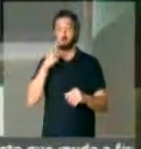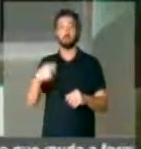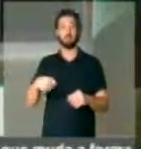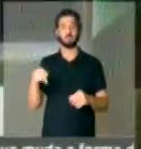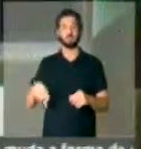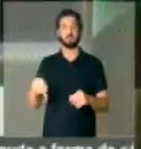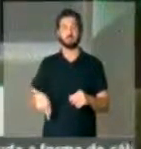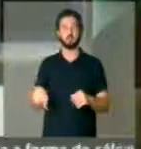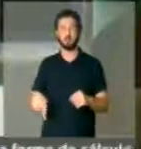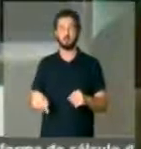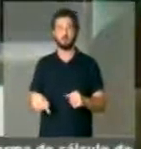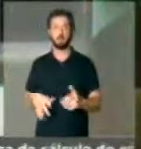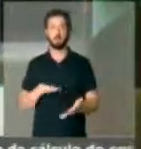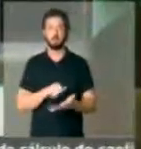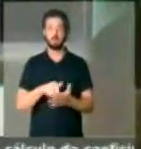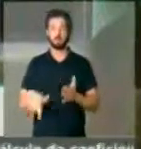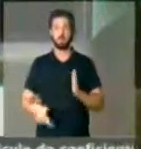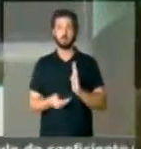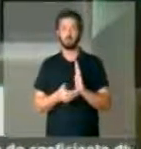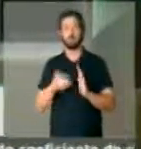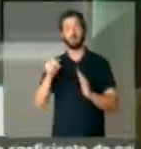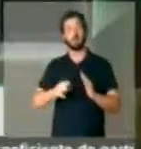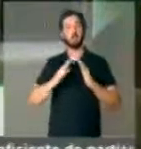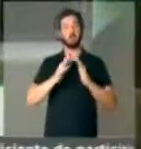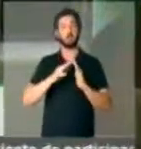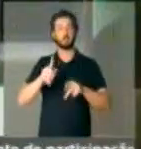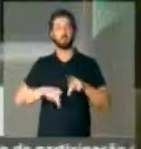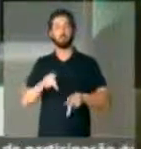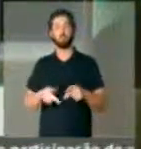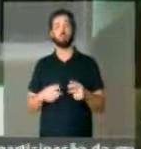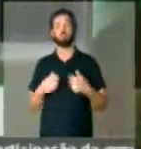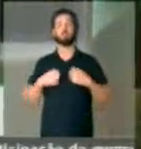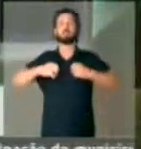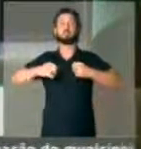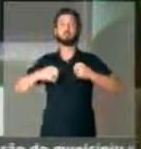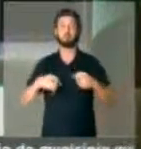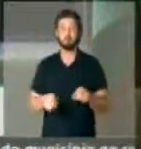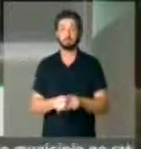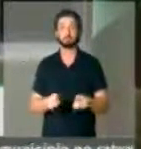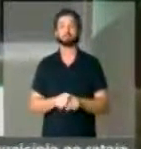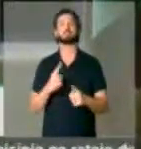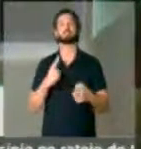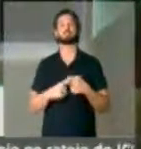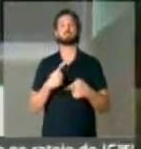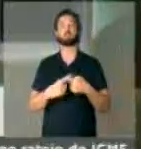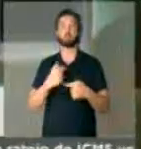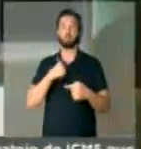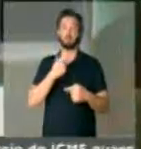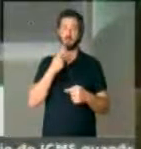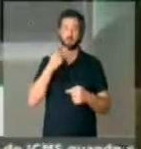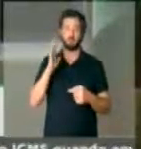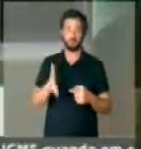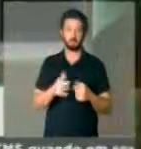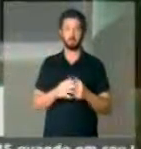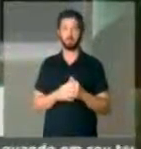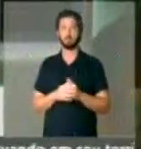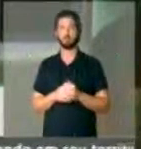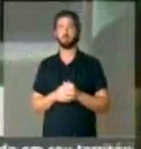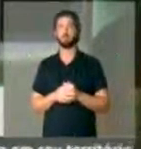registrar aqui nos anais desta casa, que é a Casa do Povo. E até, senhor presidente, porque já falei nesse pequeno